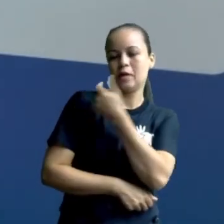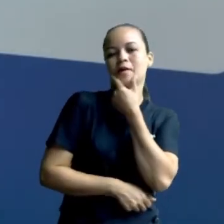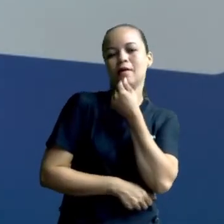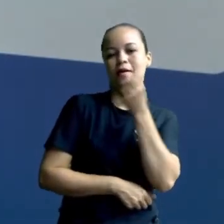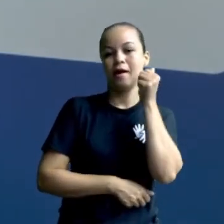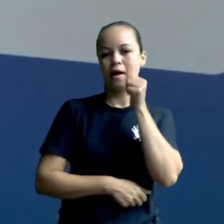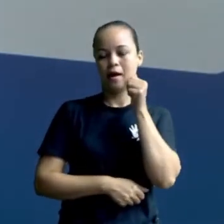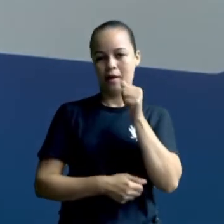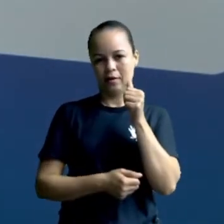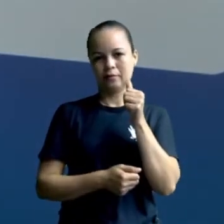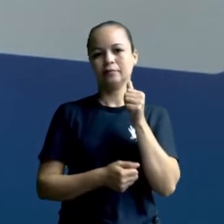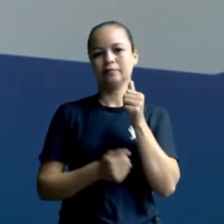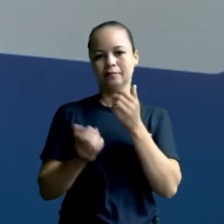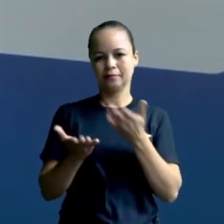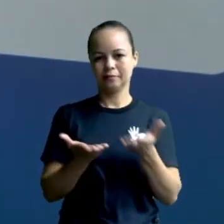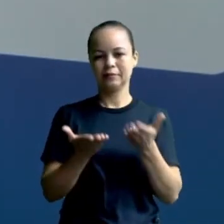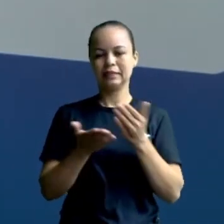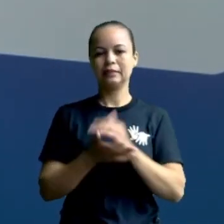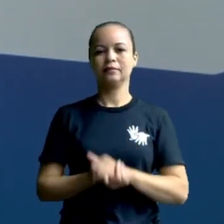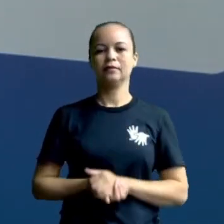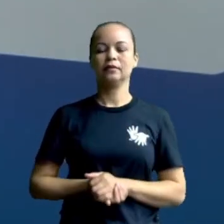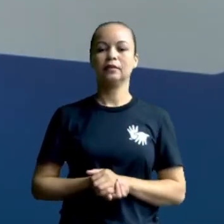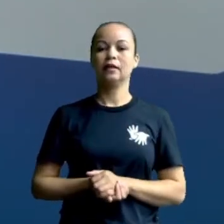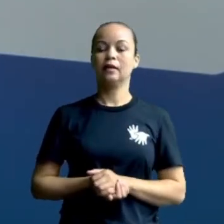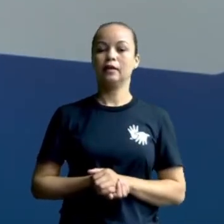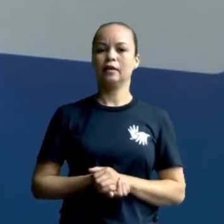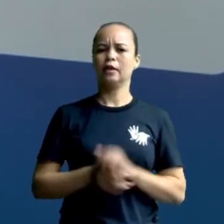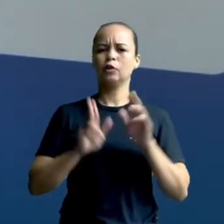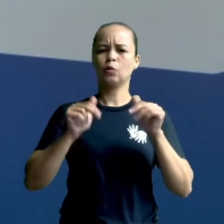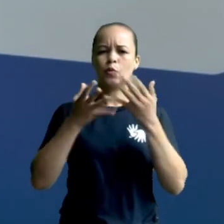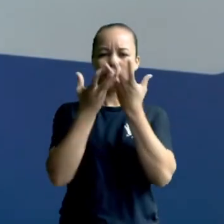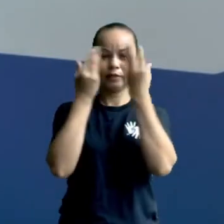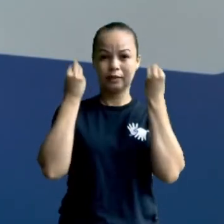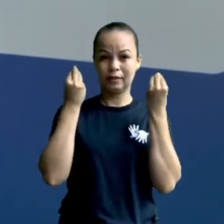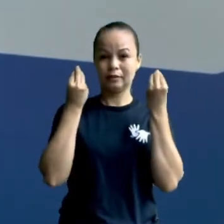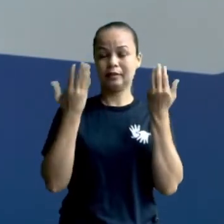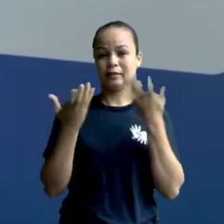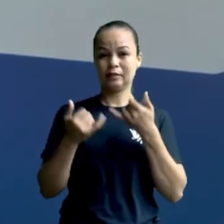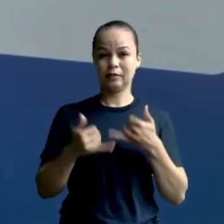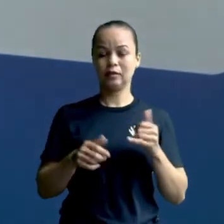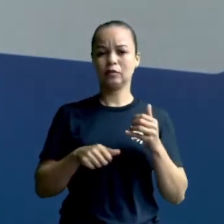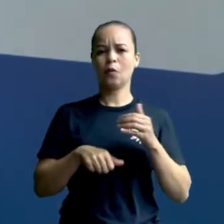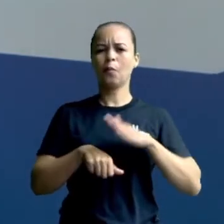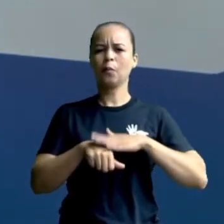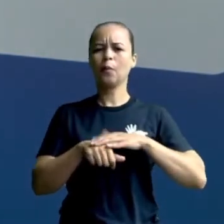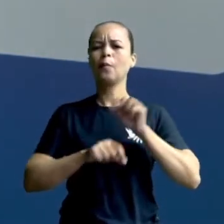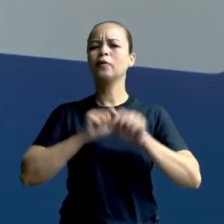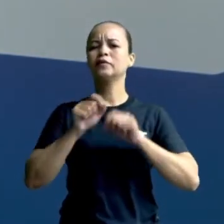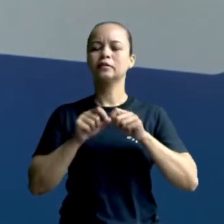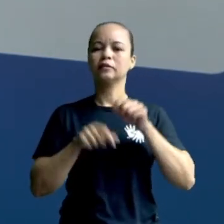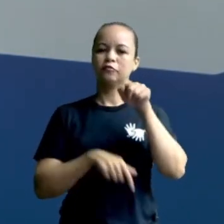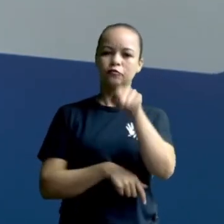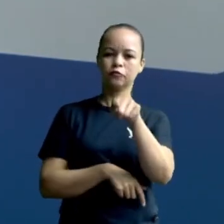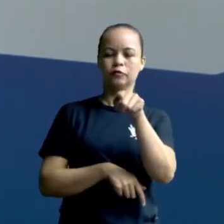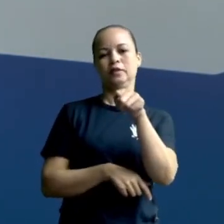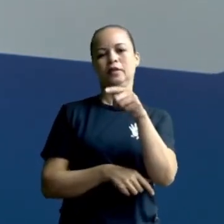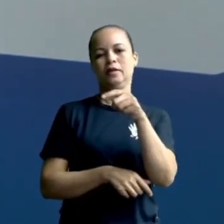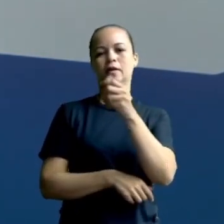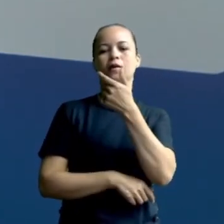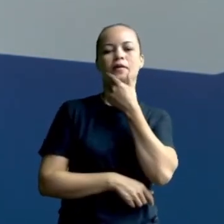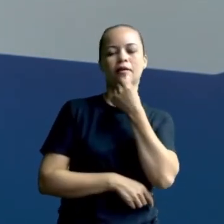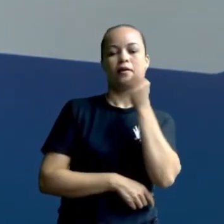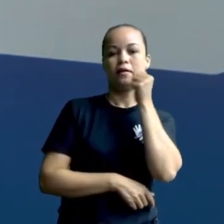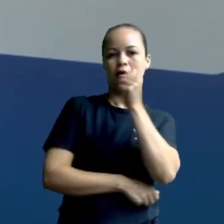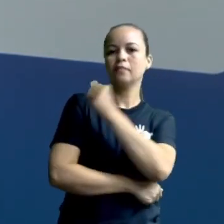os meus Elinho e Aninha, que não esqueçam que todo esse gasto de energia só tem um propósito. Você, aluno e